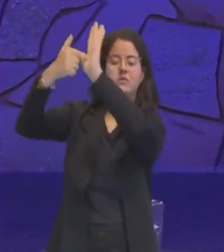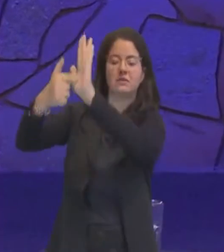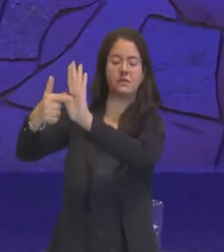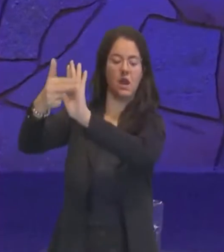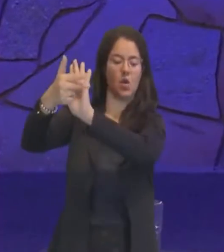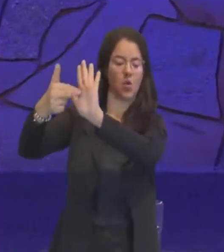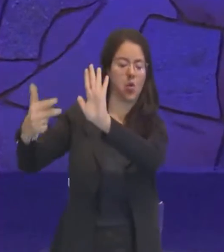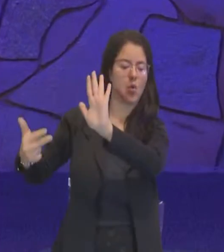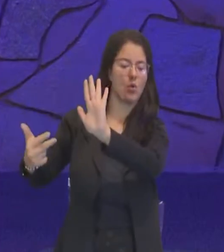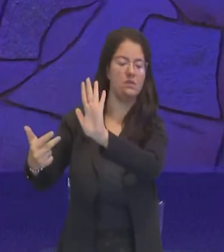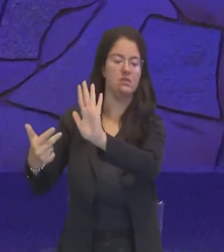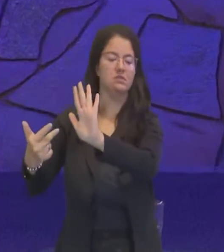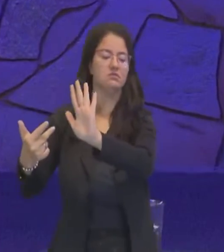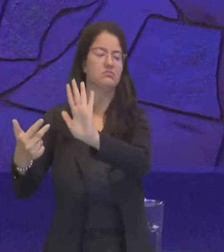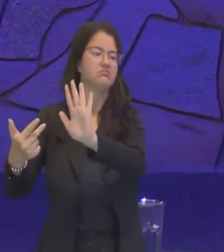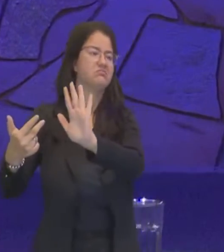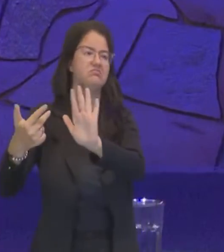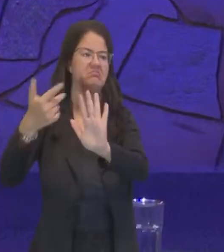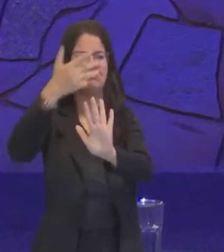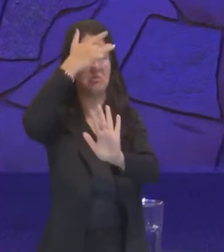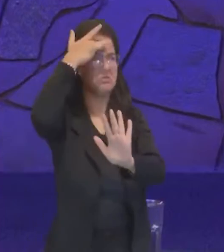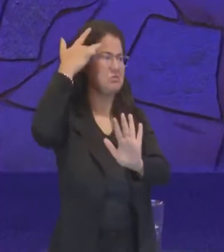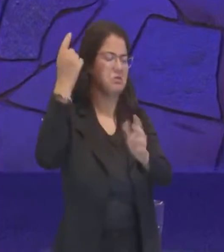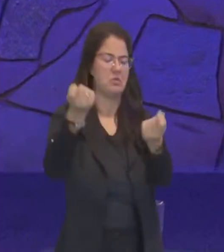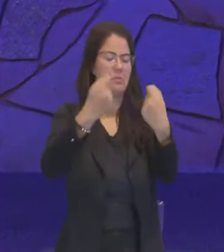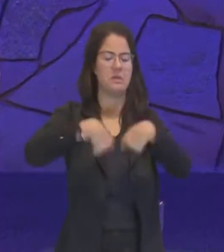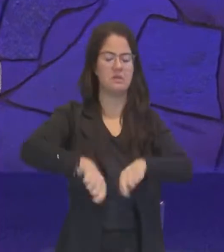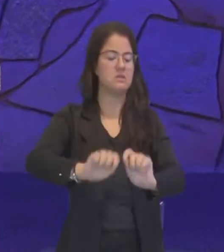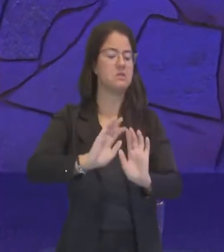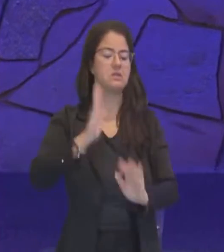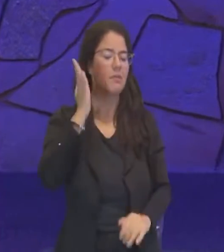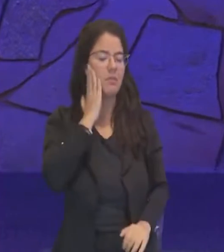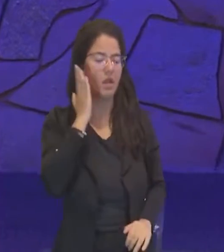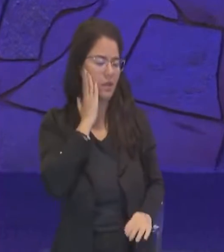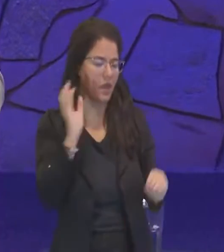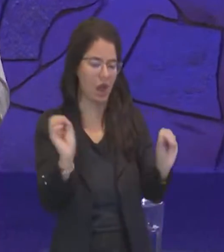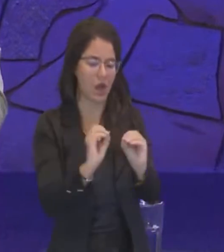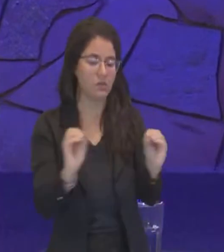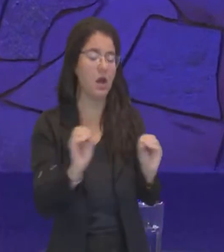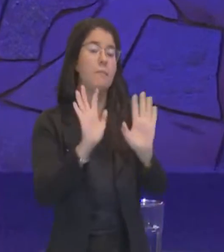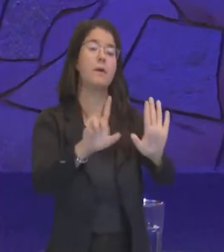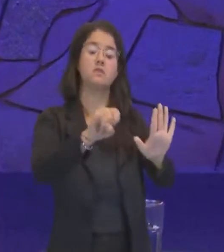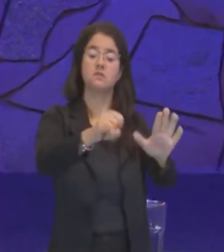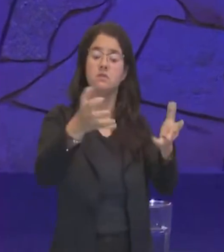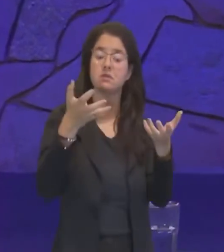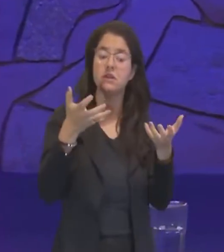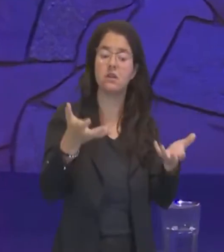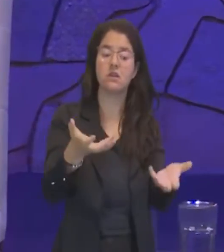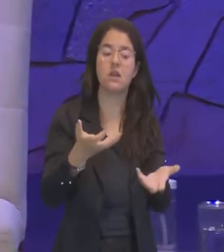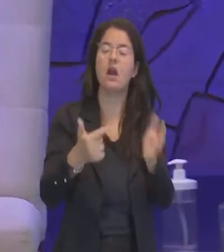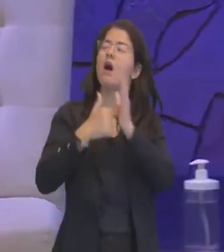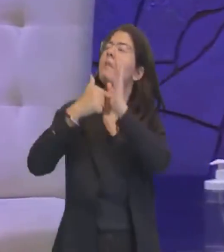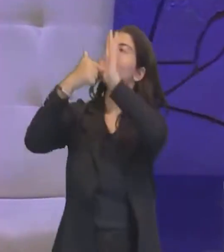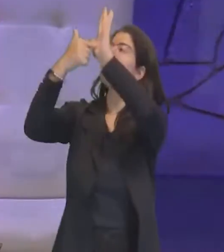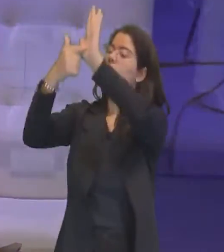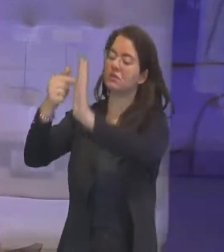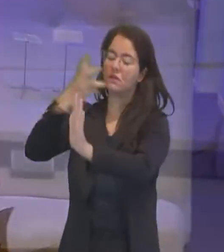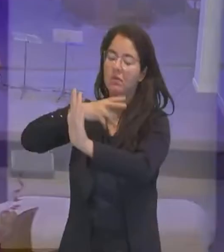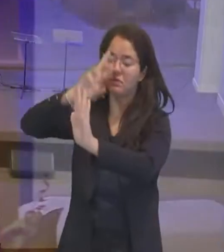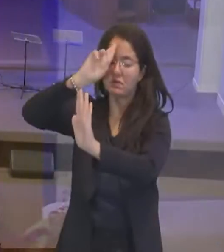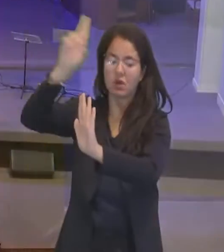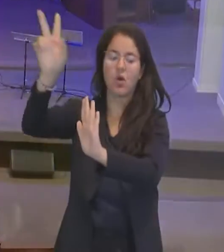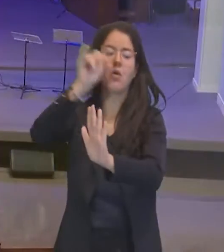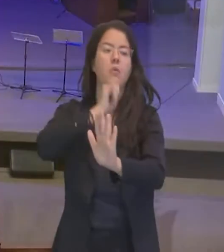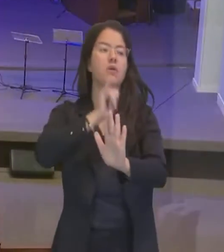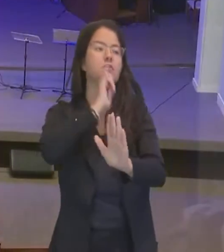sei o que é, ninguém sabe, ninguém precisa saber, você sabe. E se você gostaria agora de entregar ao Senhor uma luta,